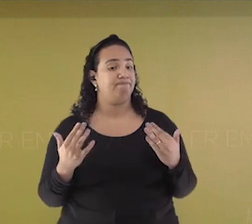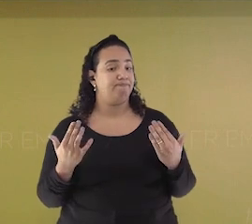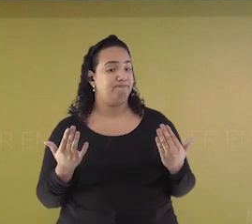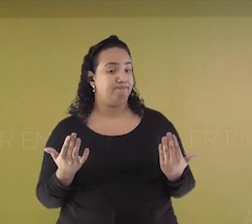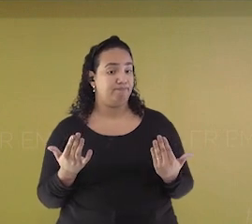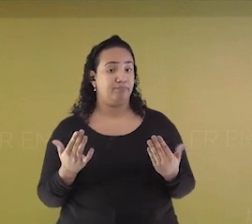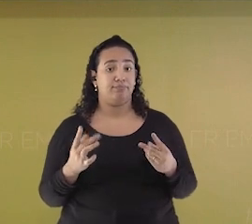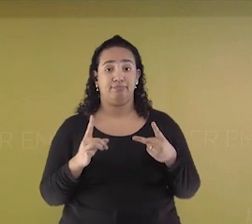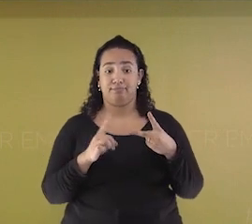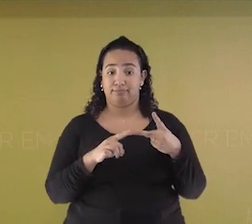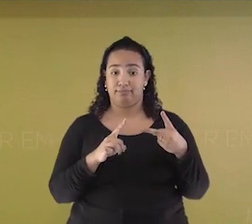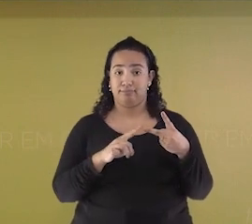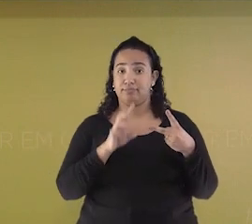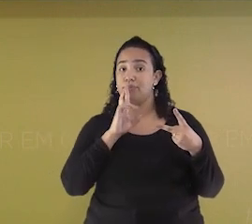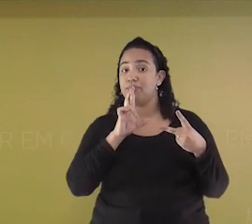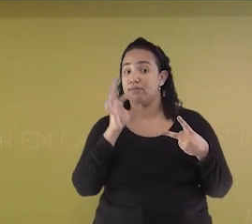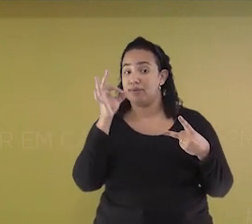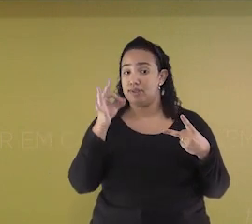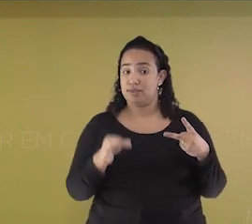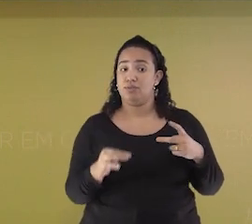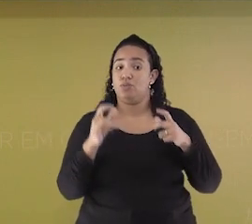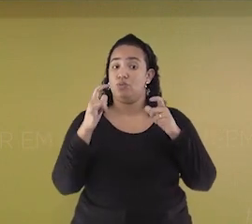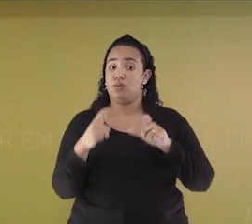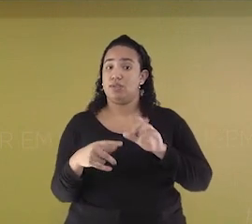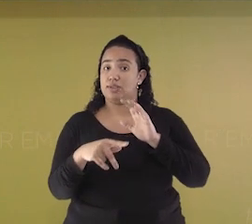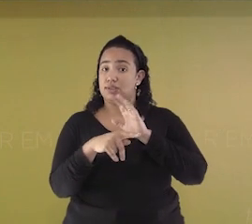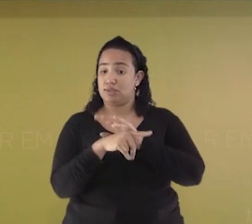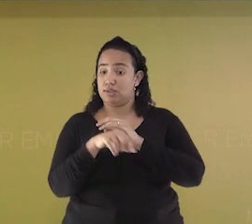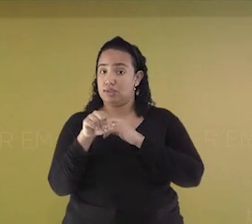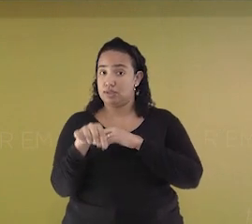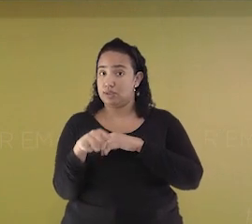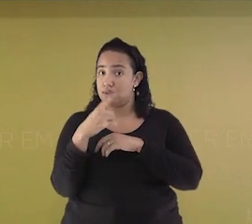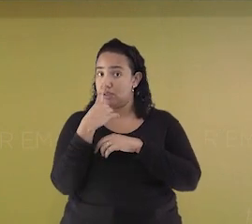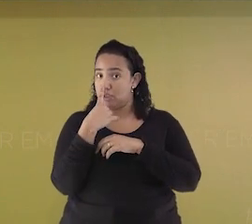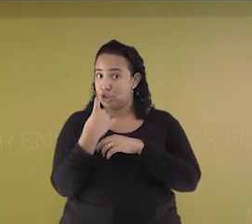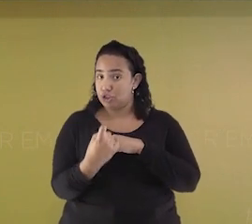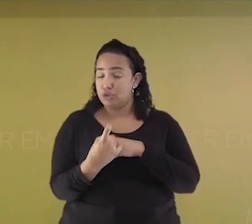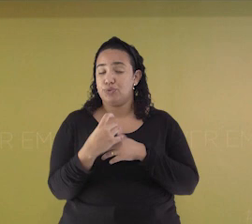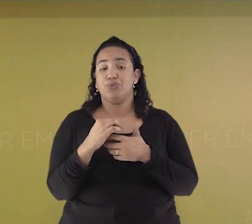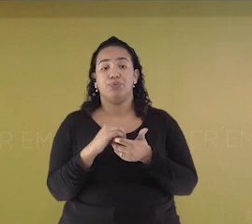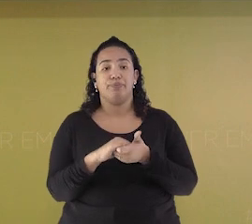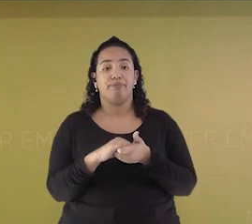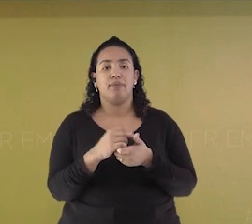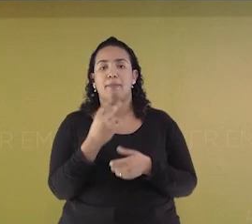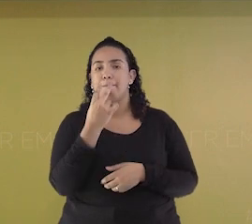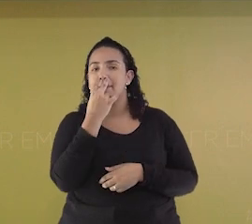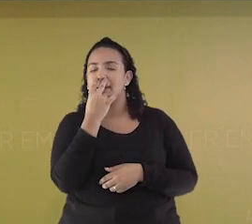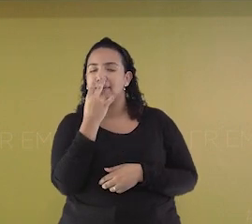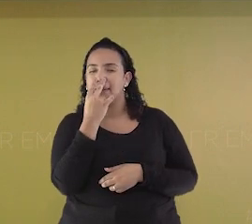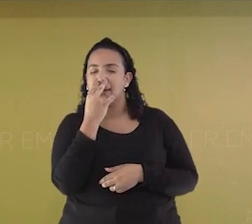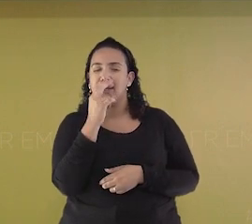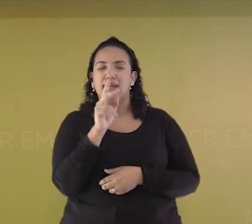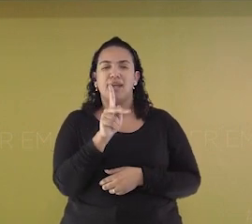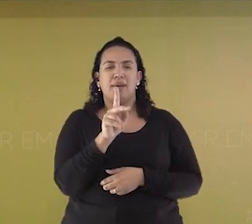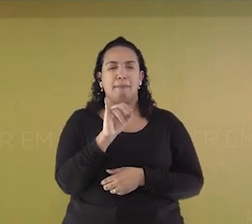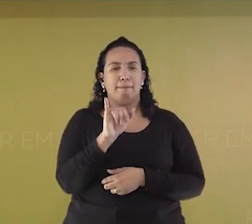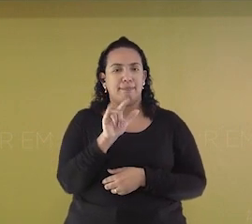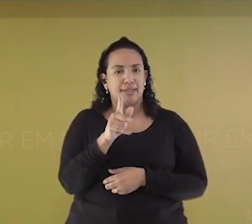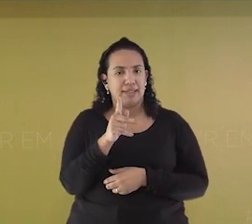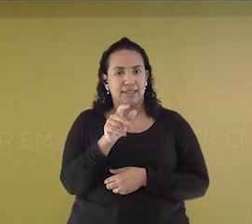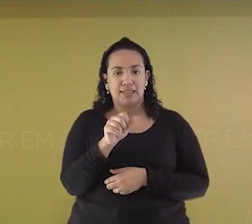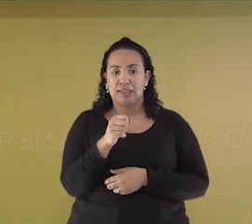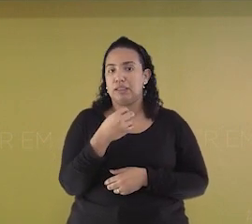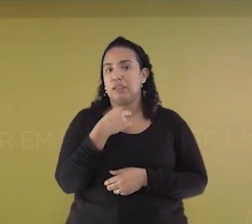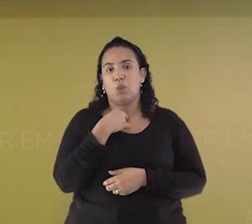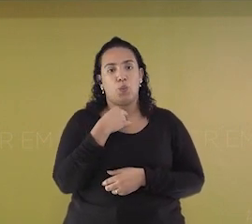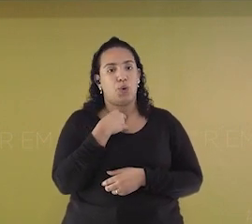Caso, o correto é encontrar um lugar que recolha esse tipo de lixo. As pilhas e baterias não devem ir para